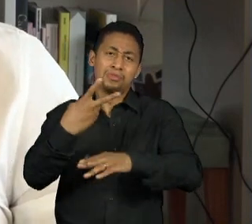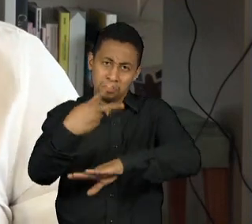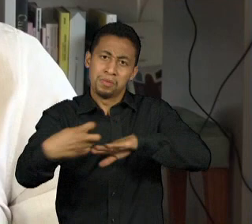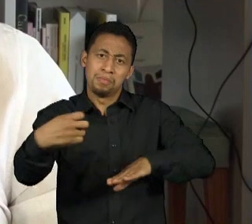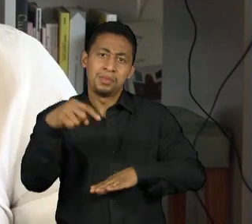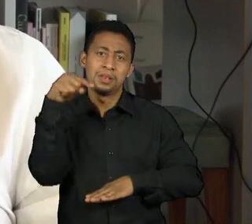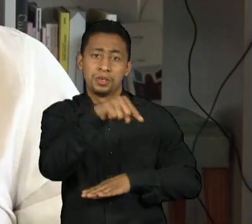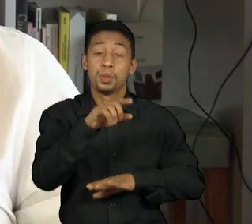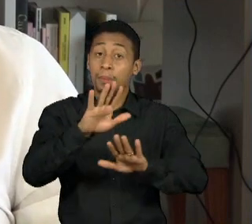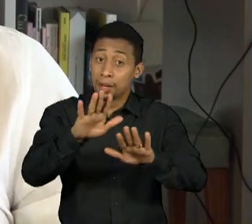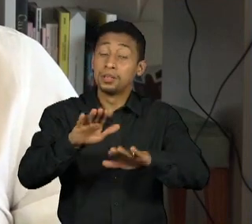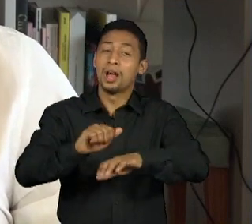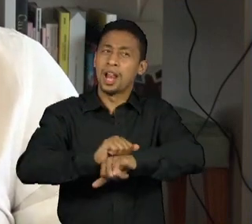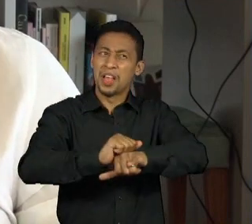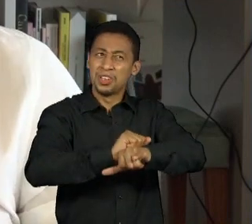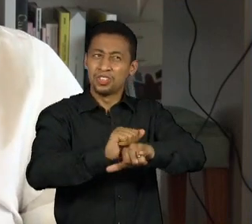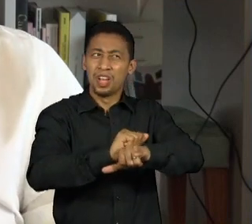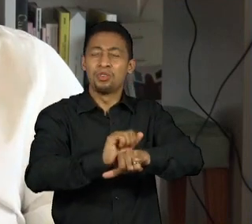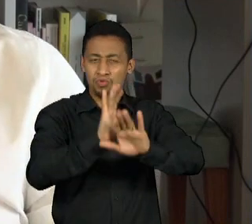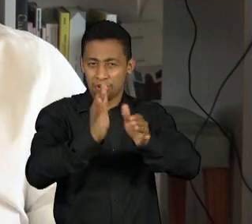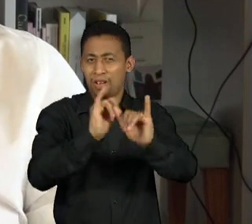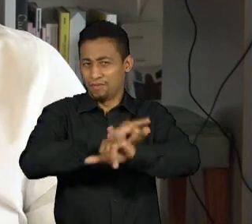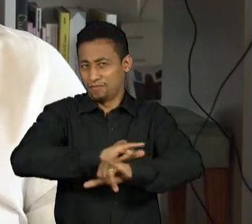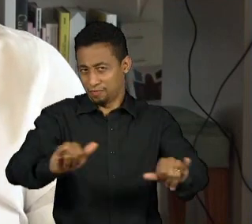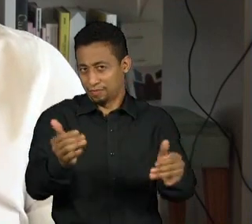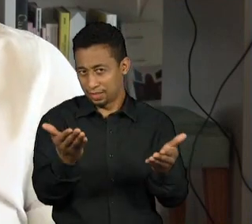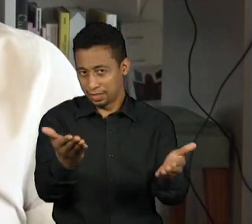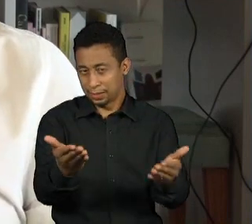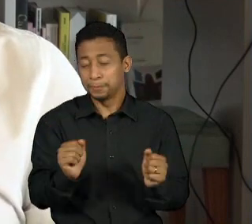A Lava Jato já falei. Agora, a questão, vou falar agora